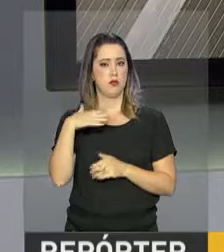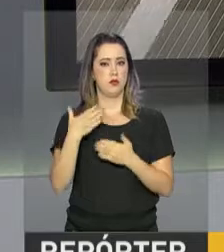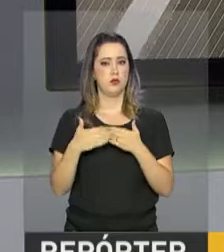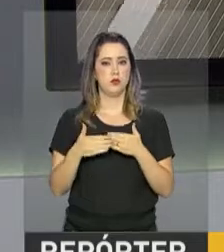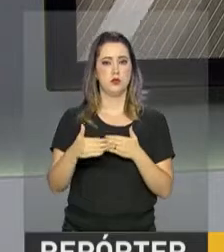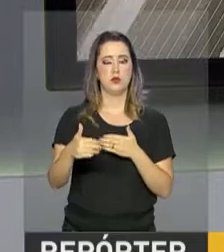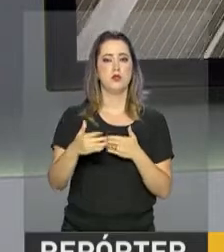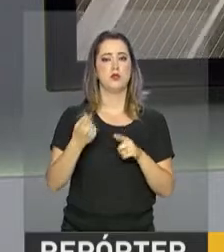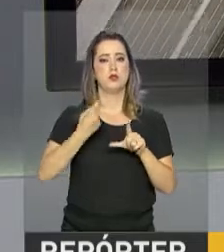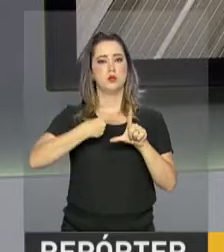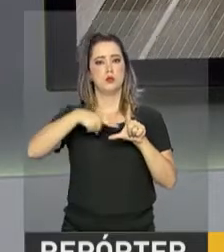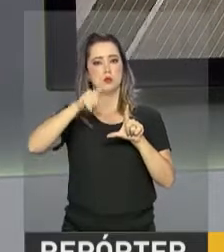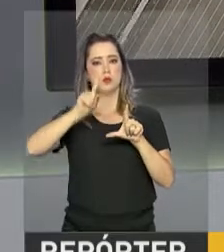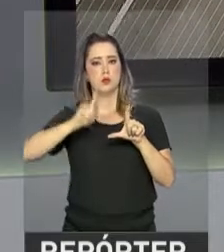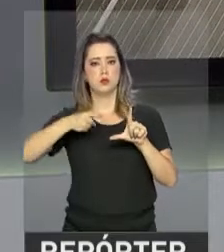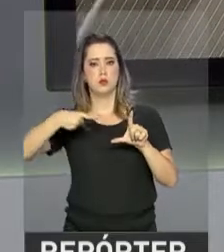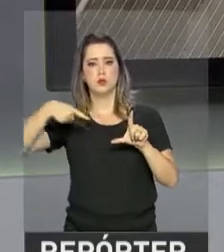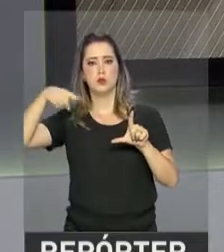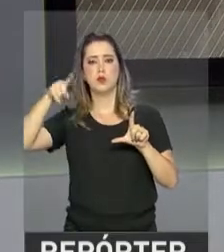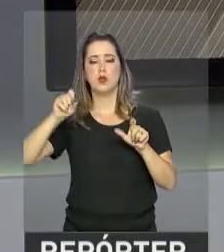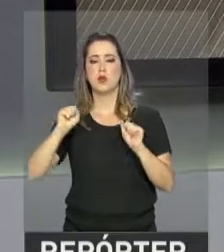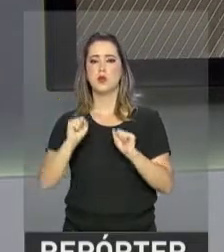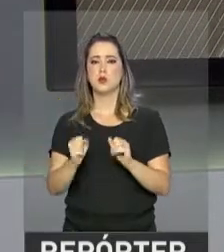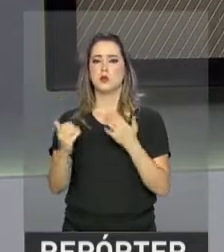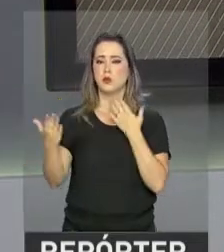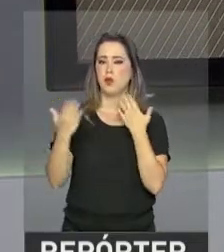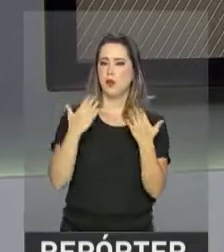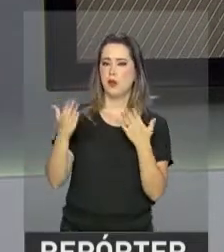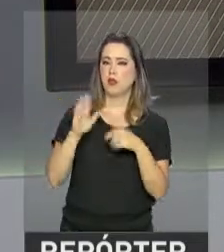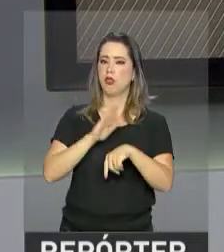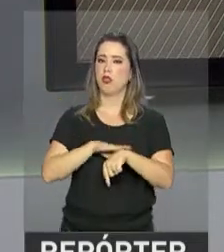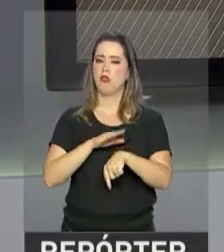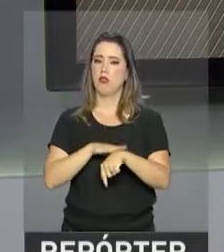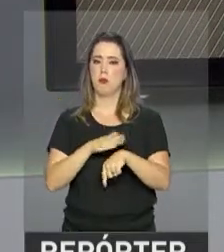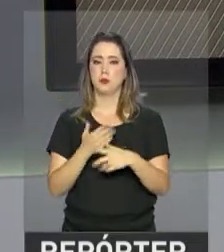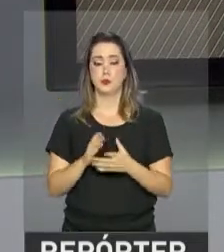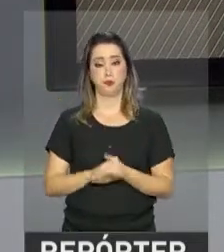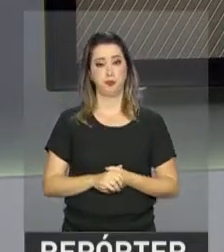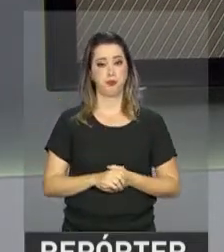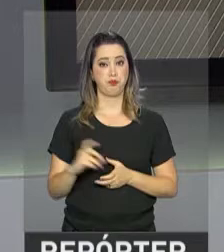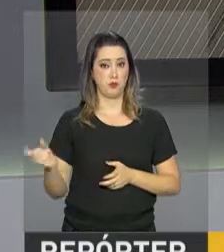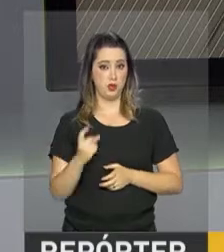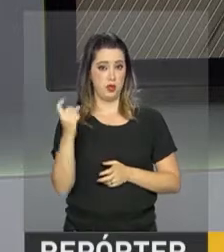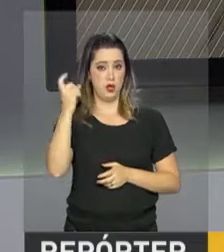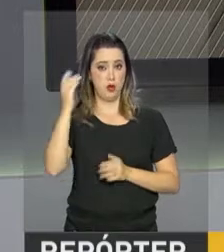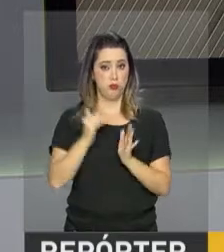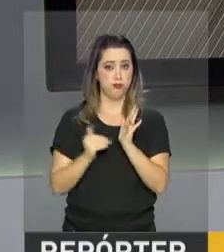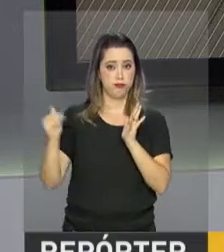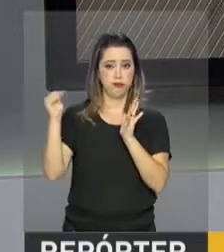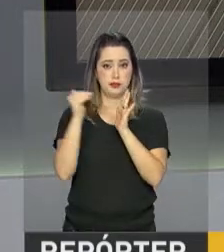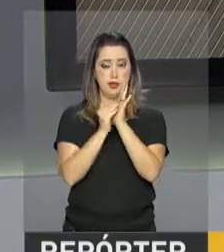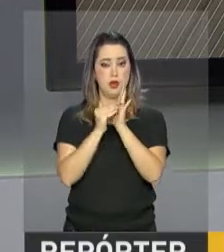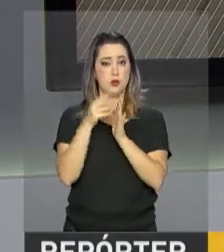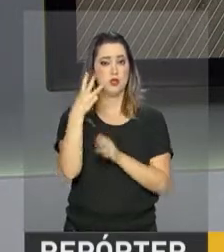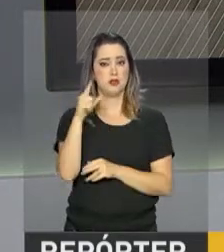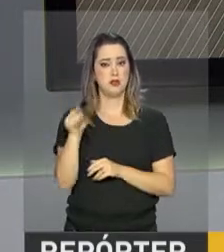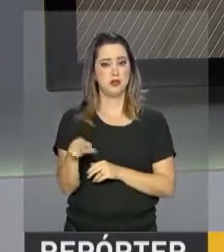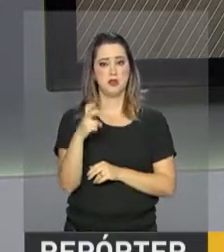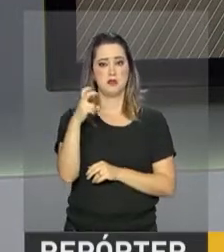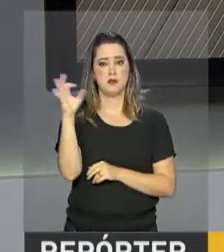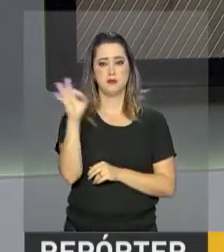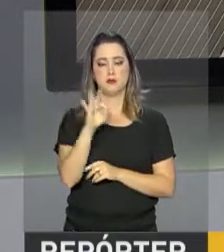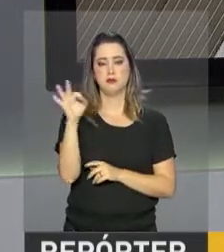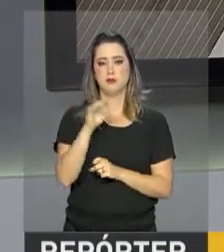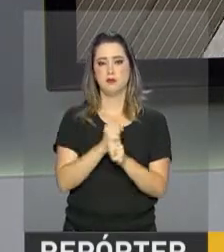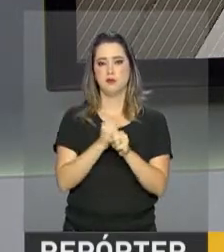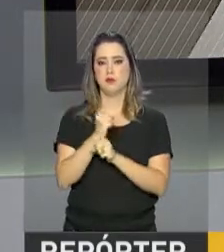com ajuste sazonal ou seja a que possibilita a comparação dos períodos a alta chega a quase 36 por cento no